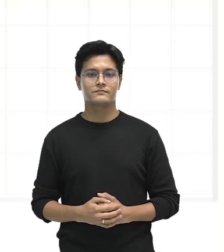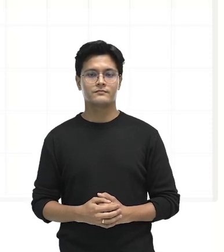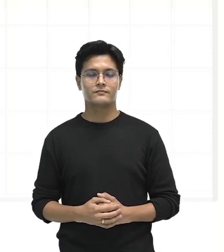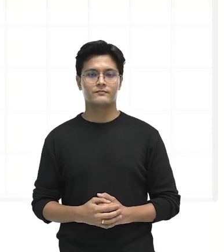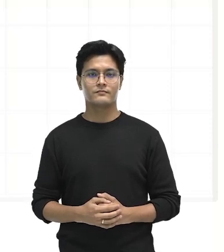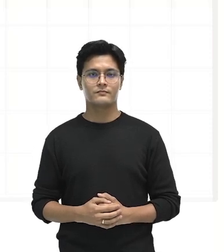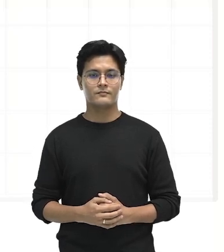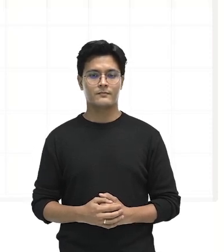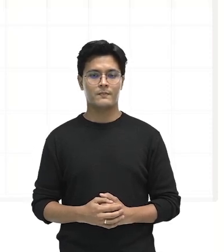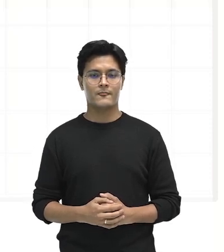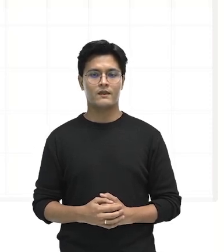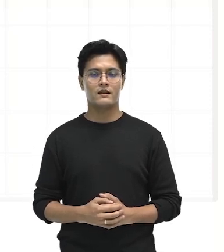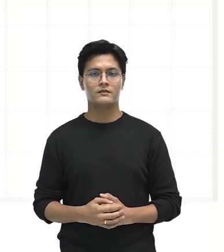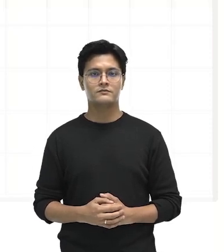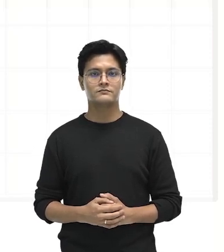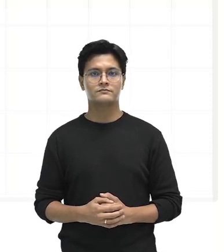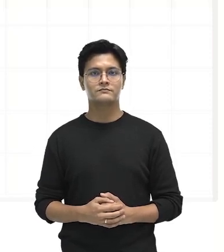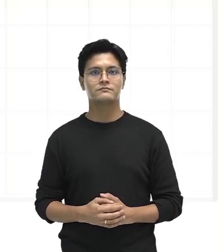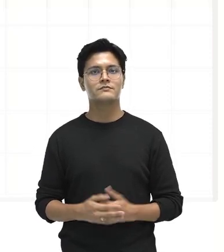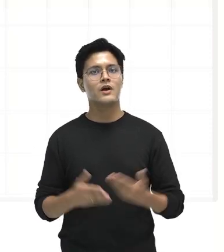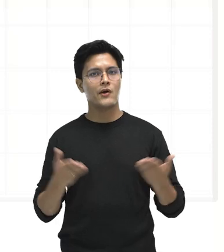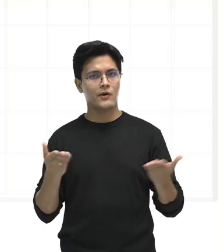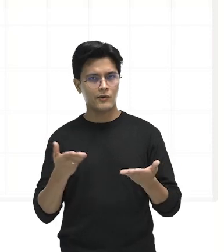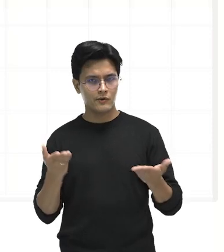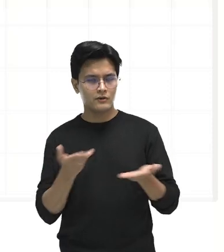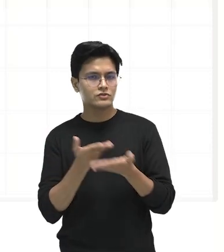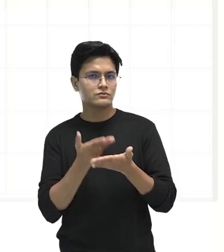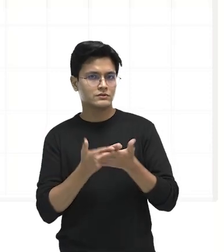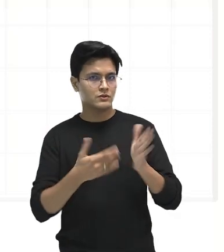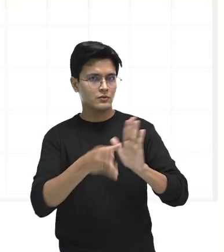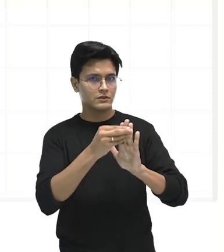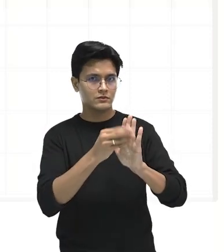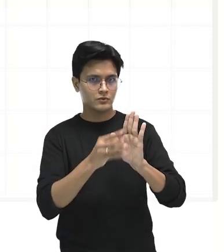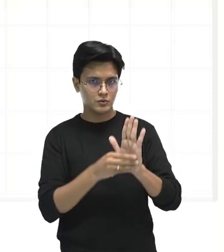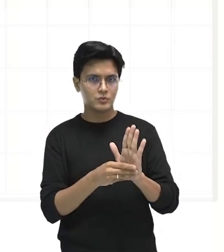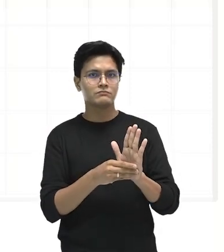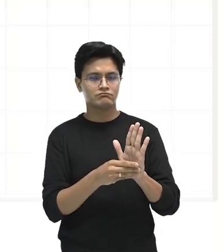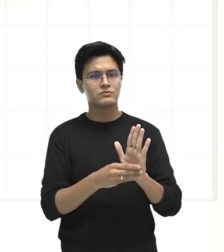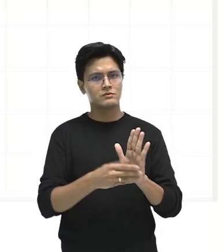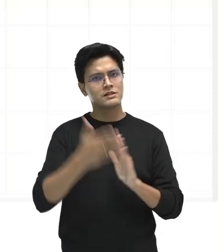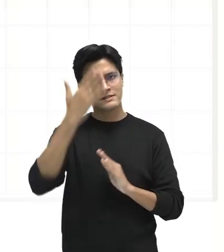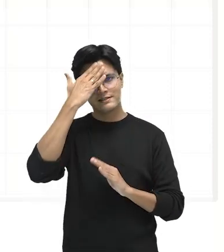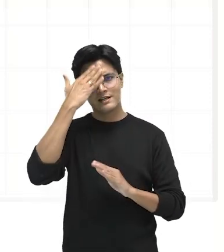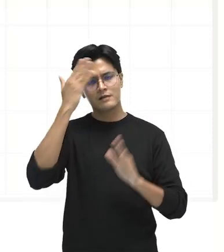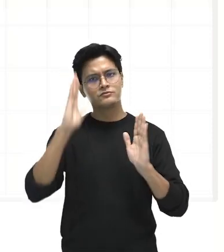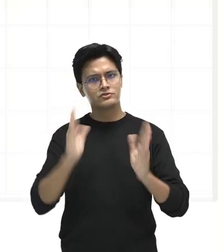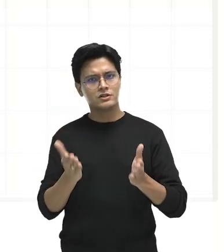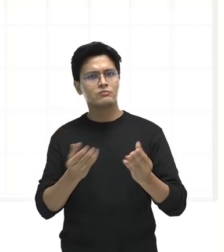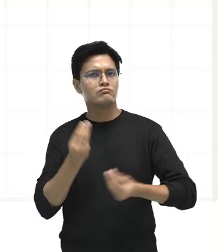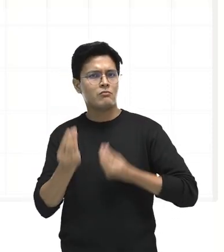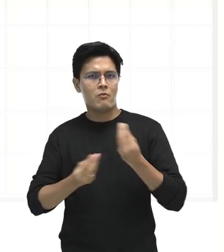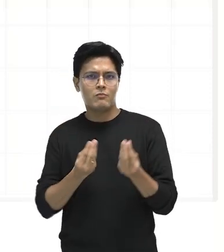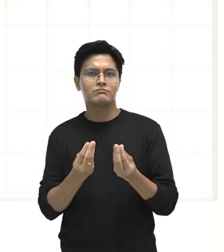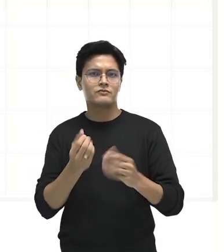maior. Mas agora, como a gente já está estudando esse conteúdo, nós já sabemos como comparar duas frações. Então pronto.